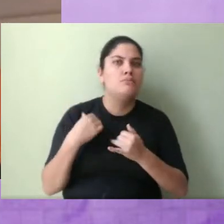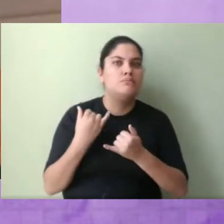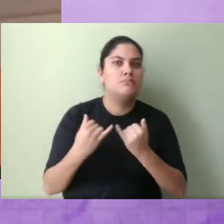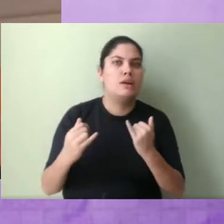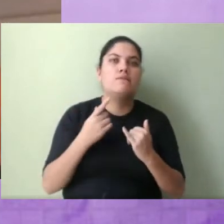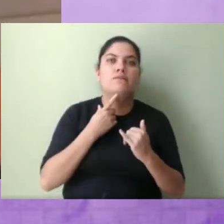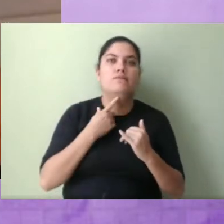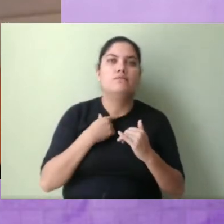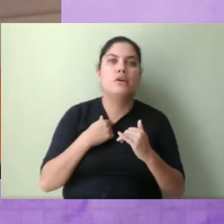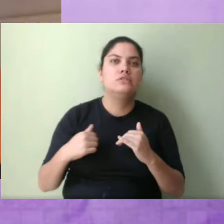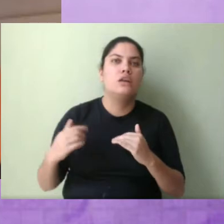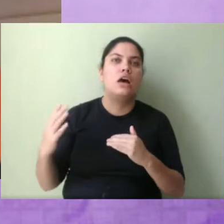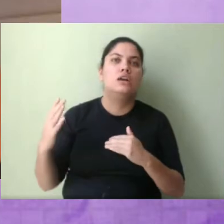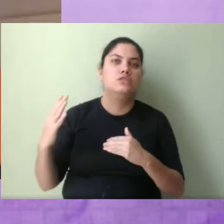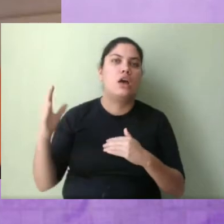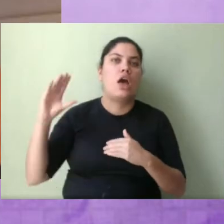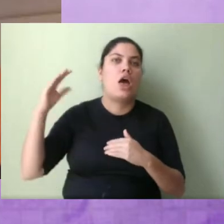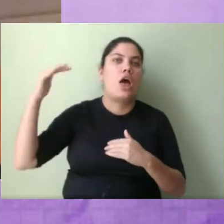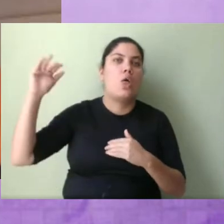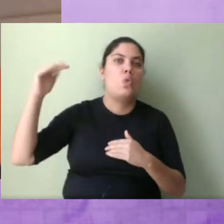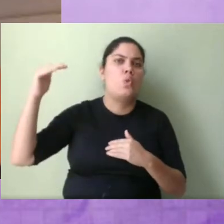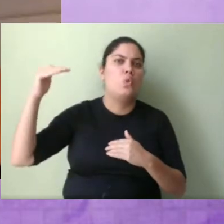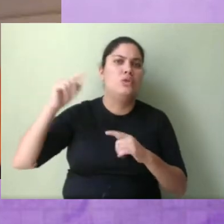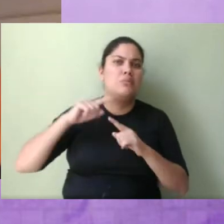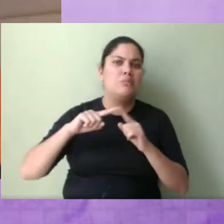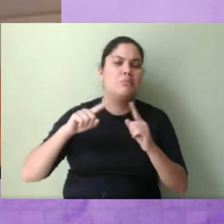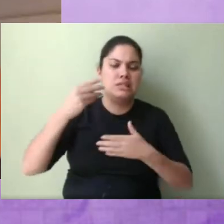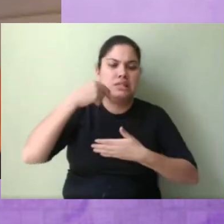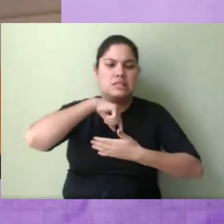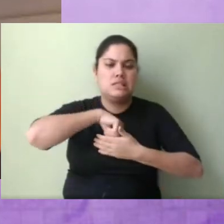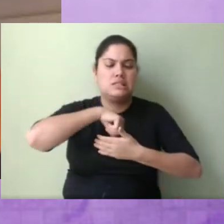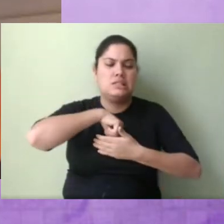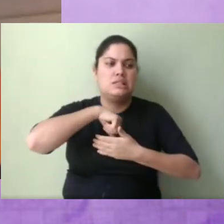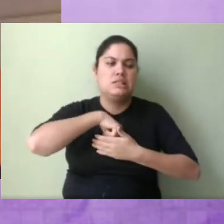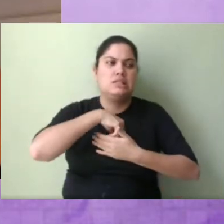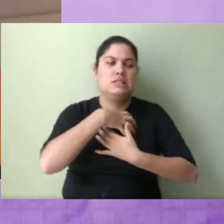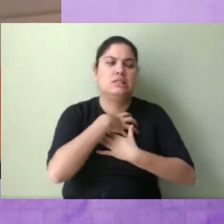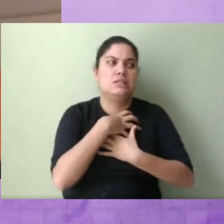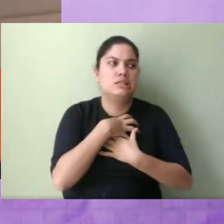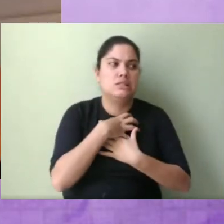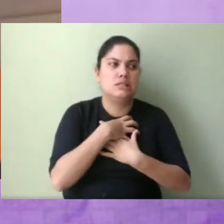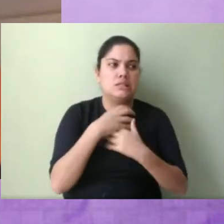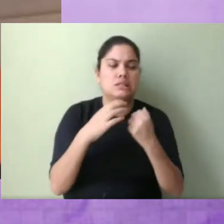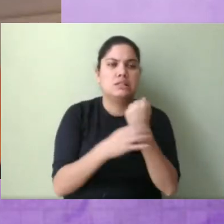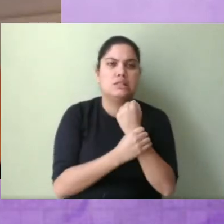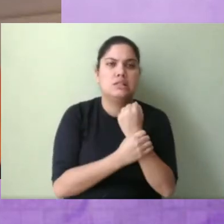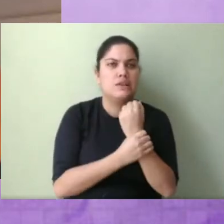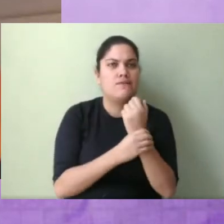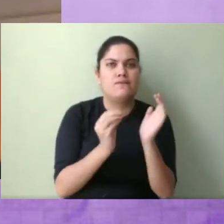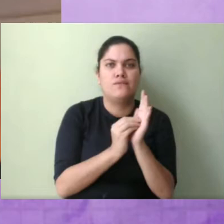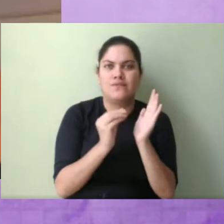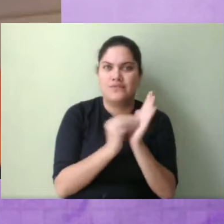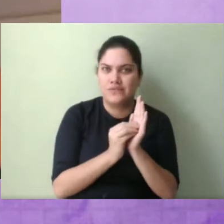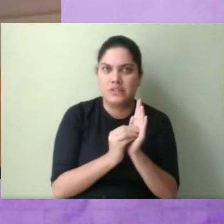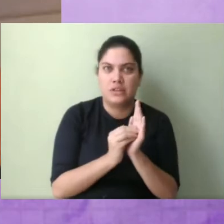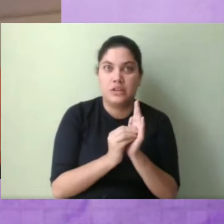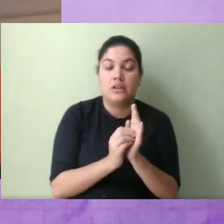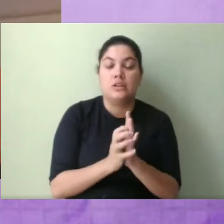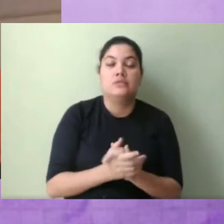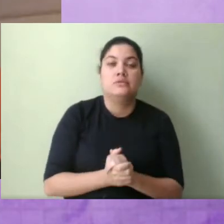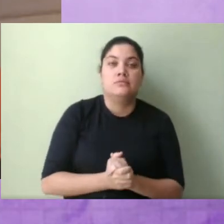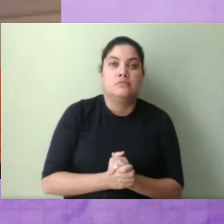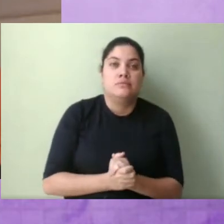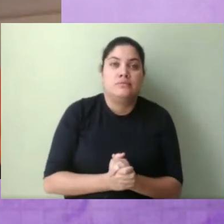adolescente é romantizado, ele é muito difícil que ele tenha essa cabeça, não, eu vou, né, eles gostam de parecer adultos, mas eles no